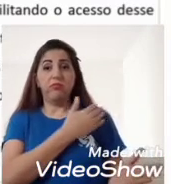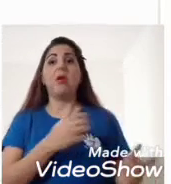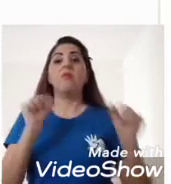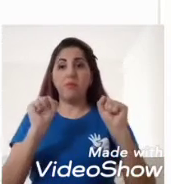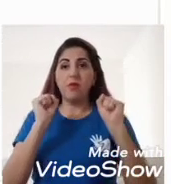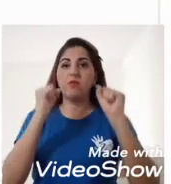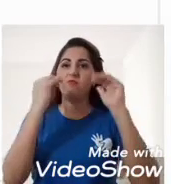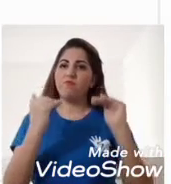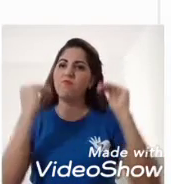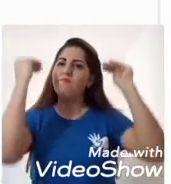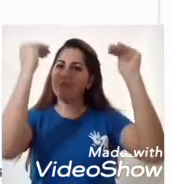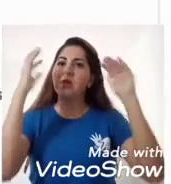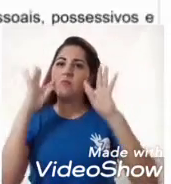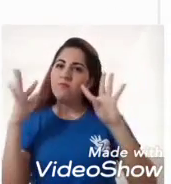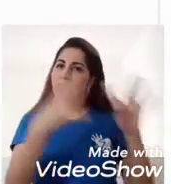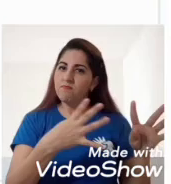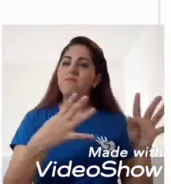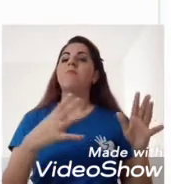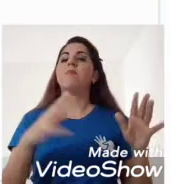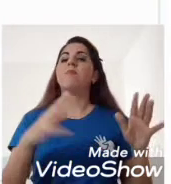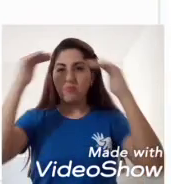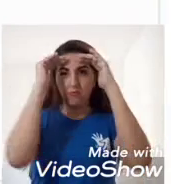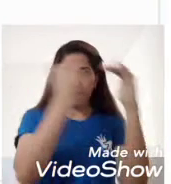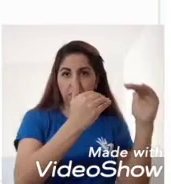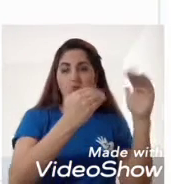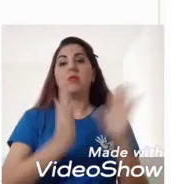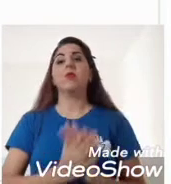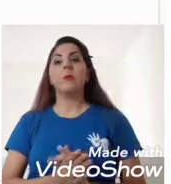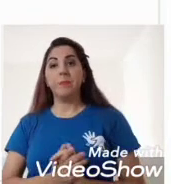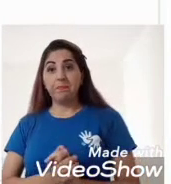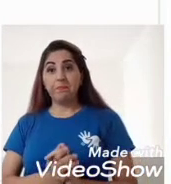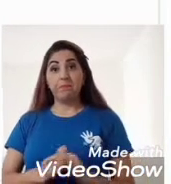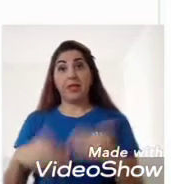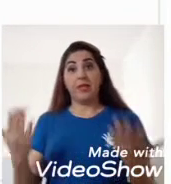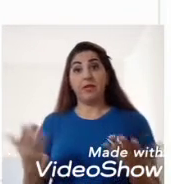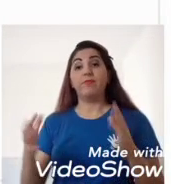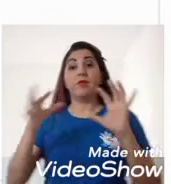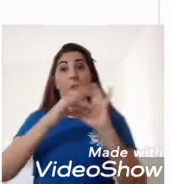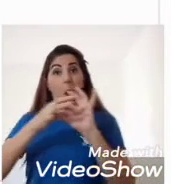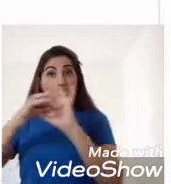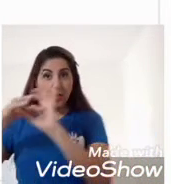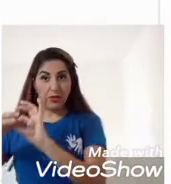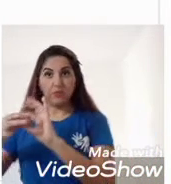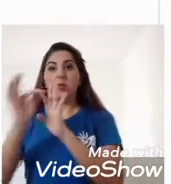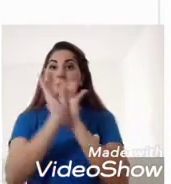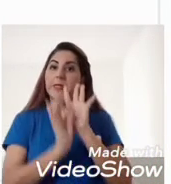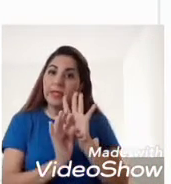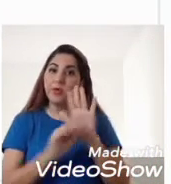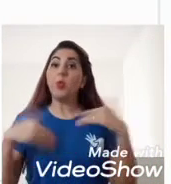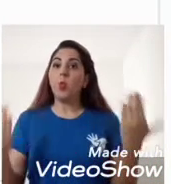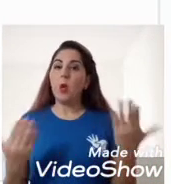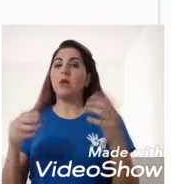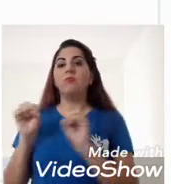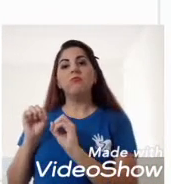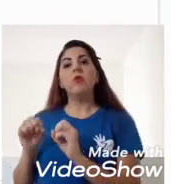maior inclusão. Então, essa é a coesão textual. Quais são as nossas recomendações? Substituição de termos